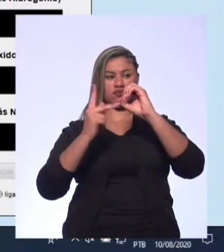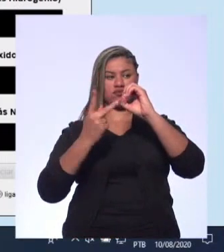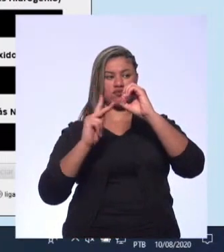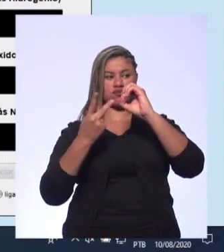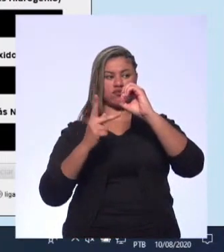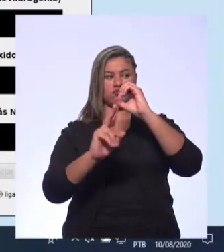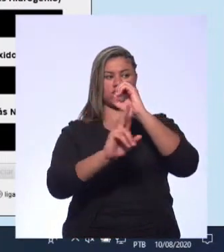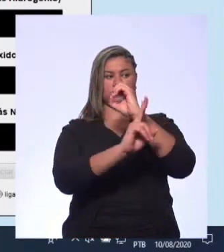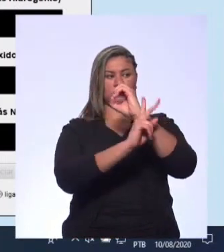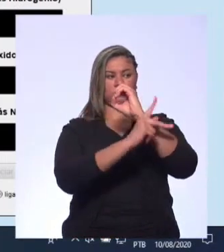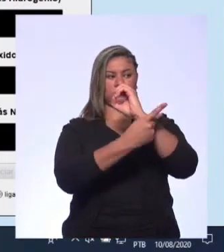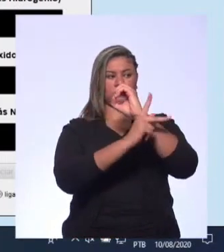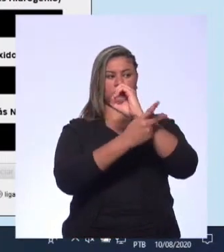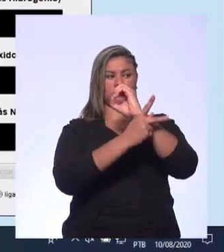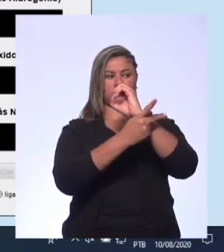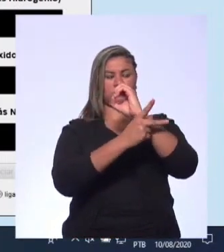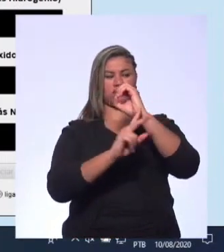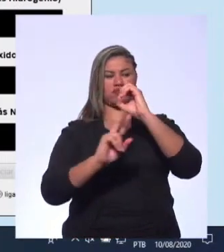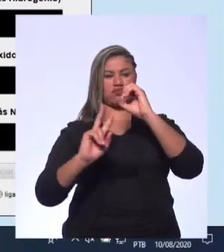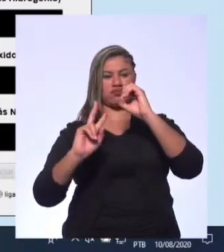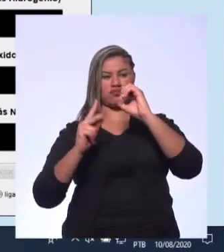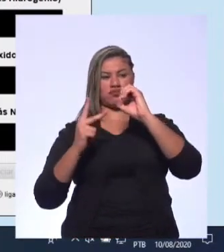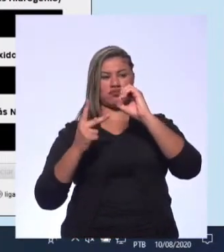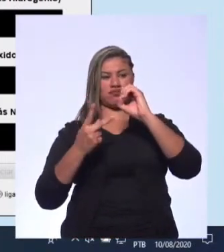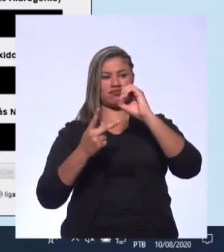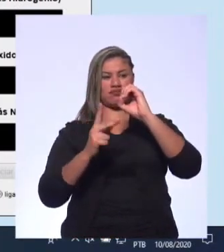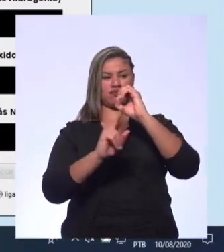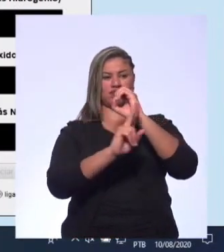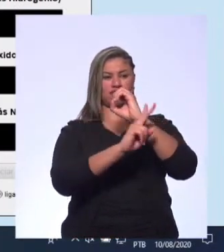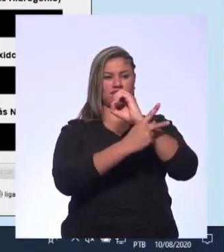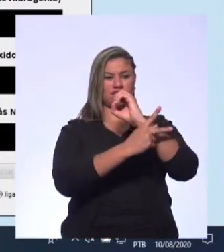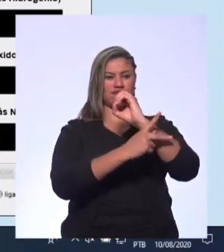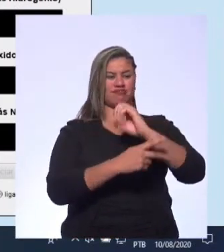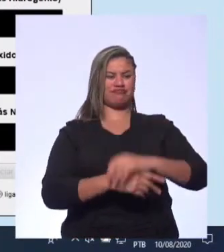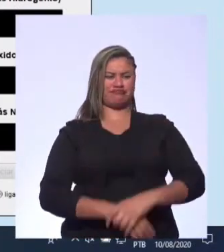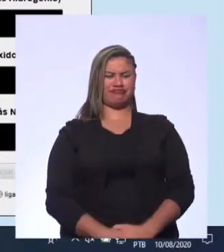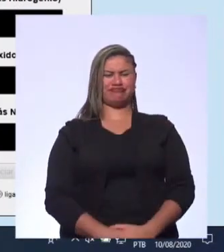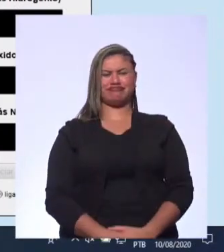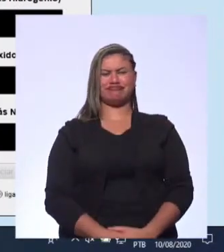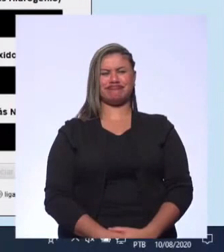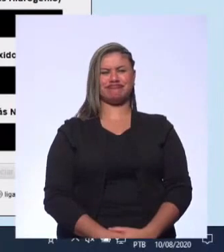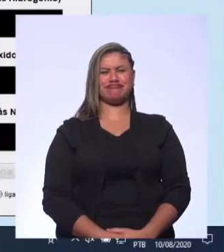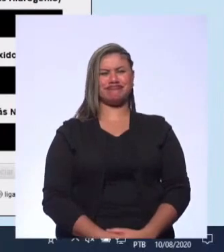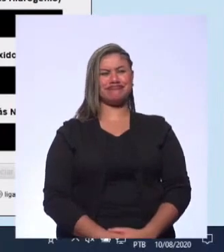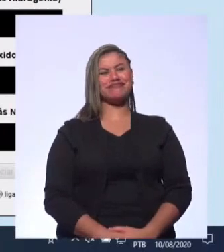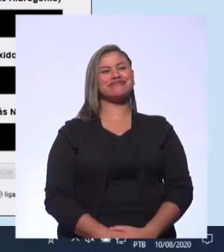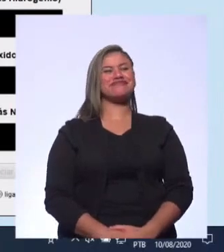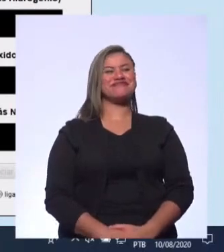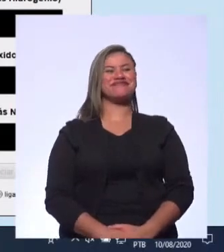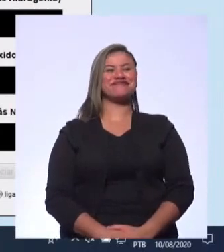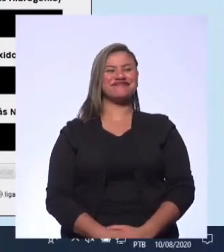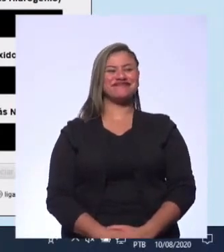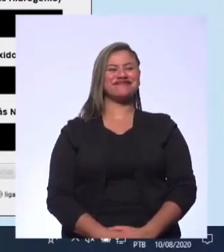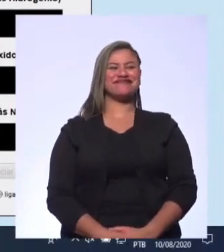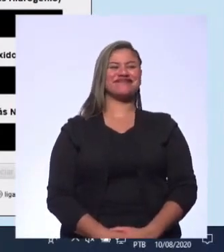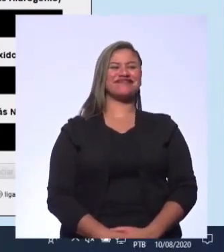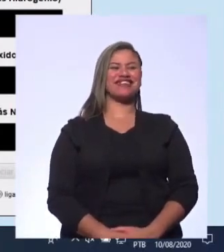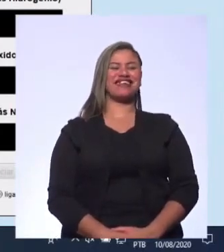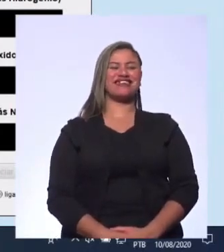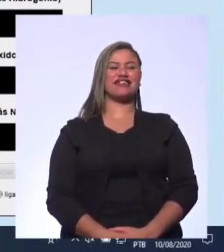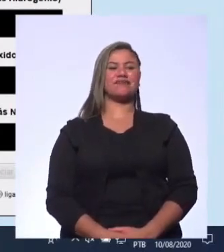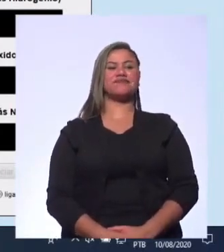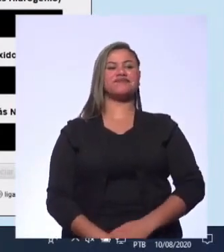outro. Só que quando eu vou visualizar a molécula em 3D, o que eu vejo? Não exatamente